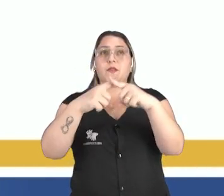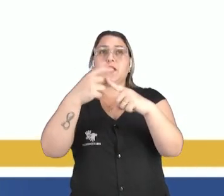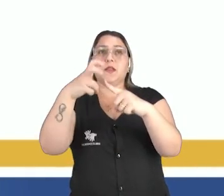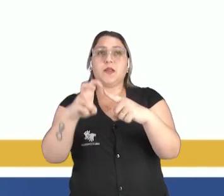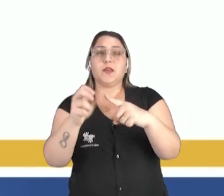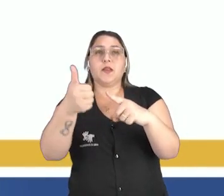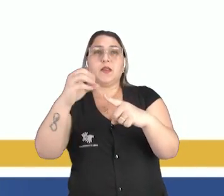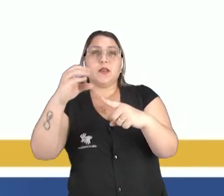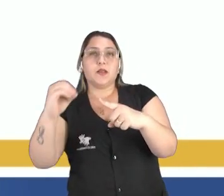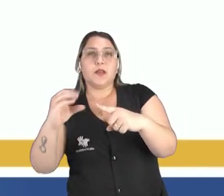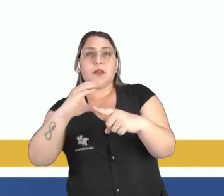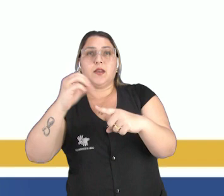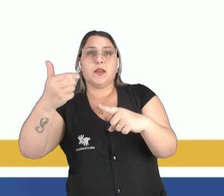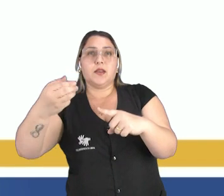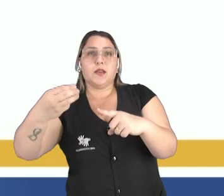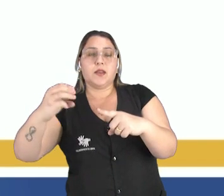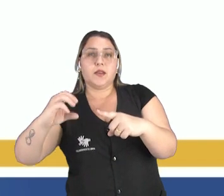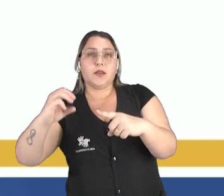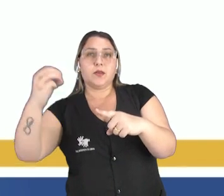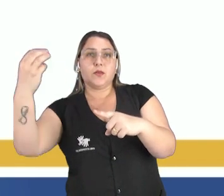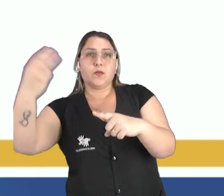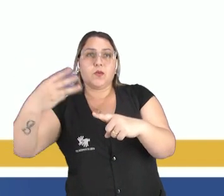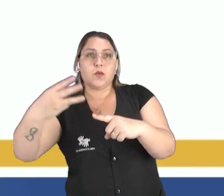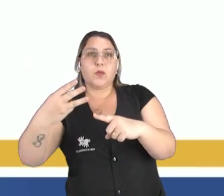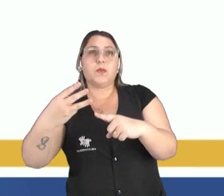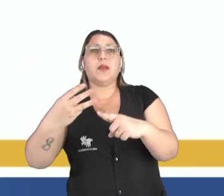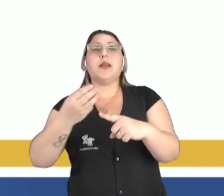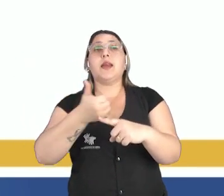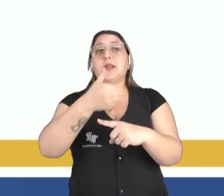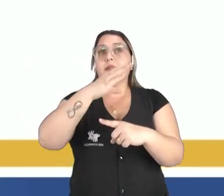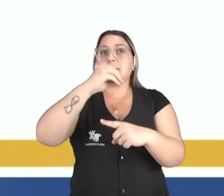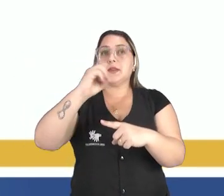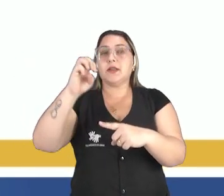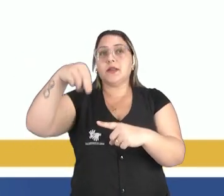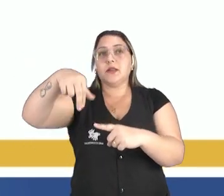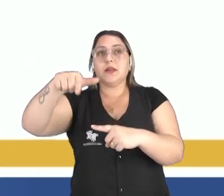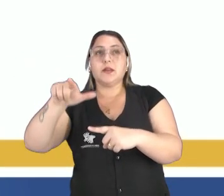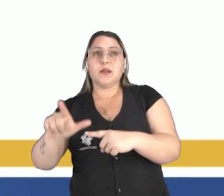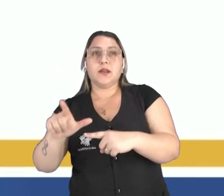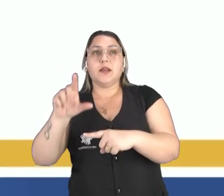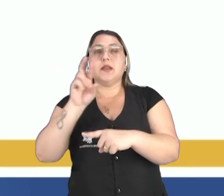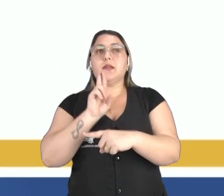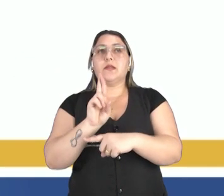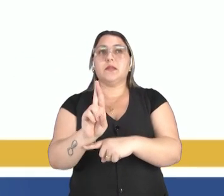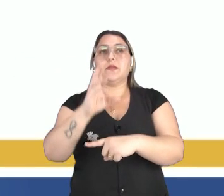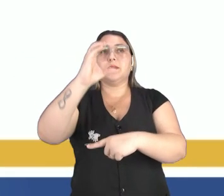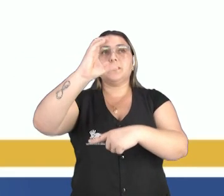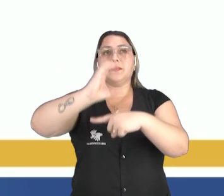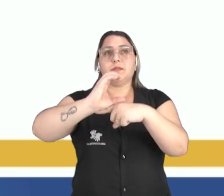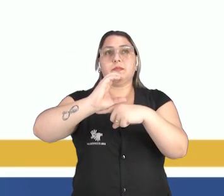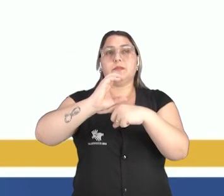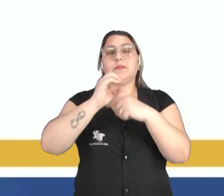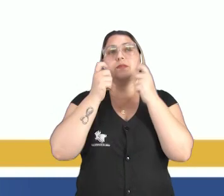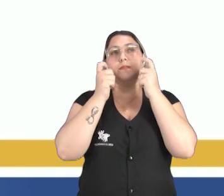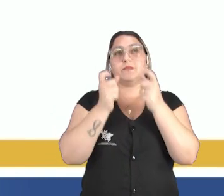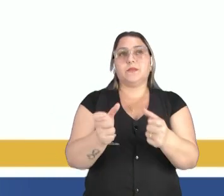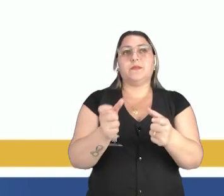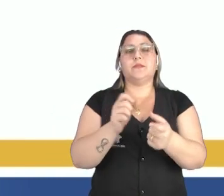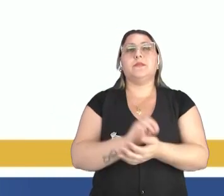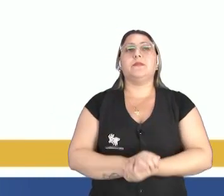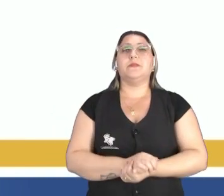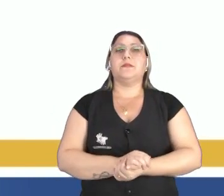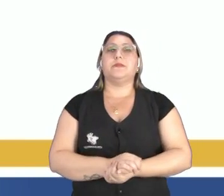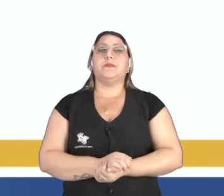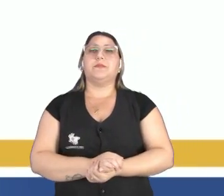cúbicos. E cada centímetro cúbico equivale a 1 ml. Por isso que aqui a resposta é a letra C. Presta bem atenção que aqui,